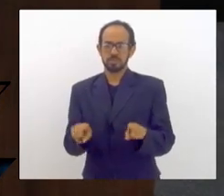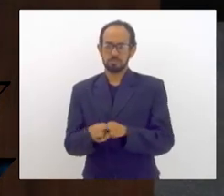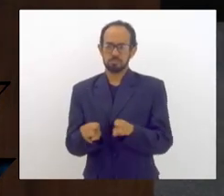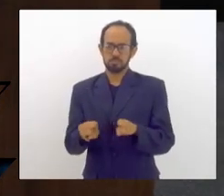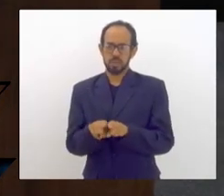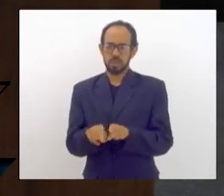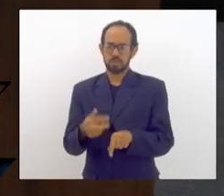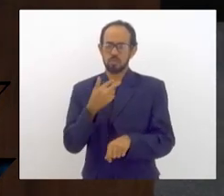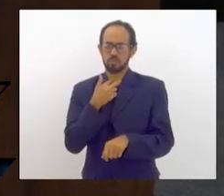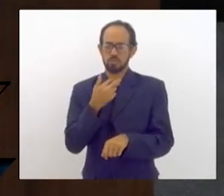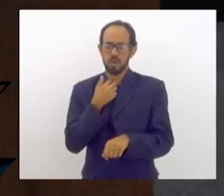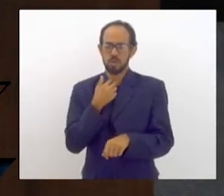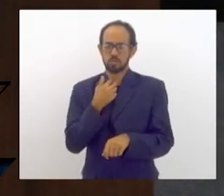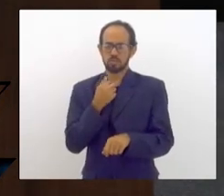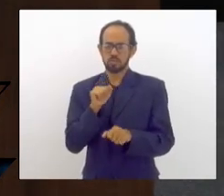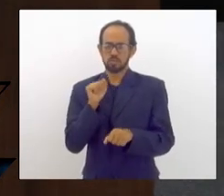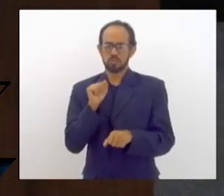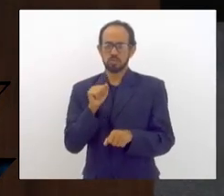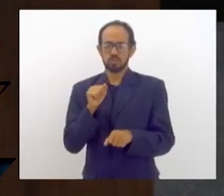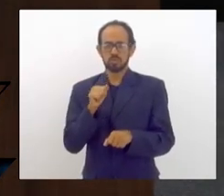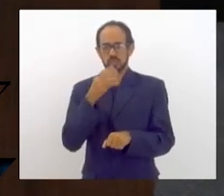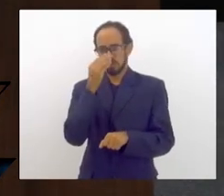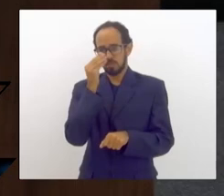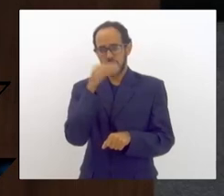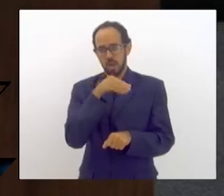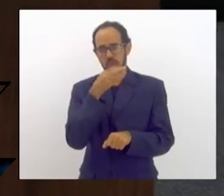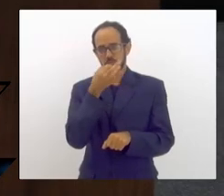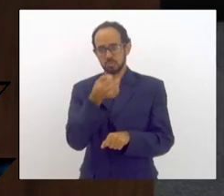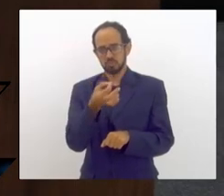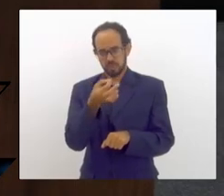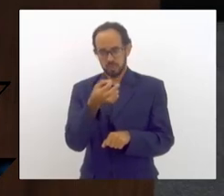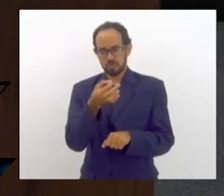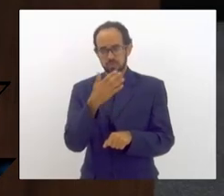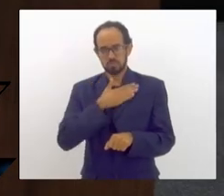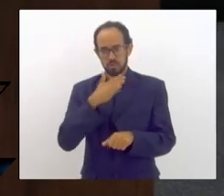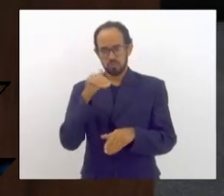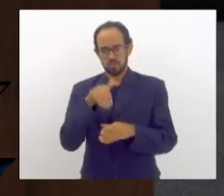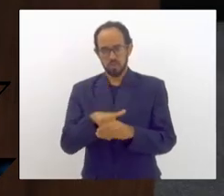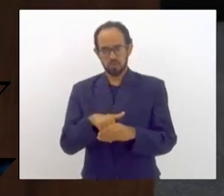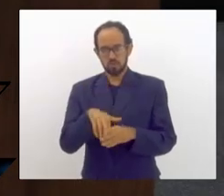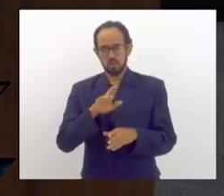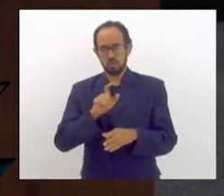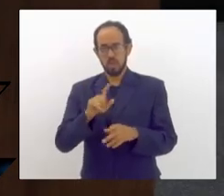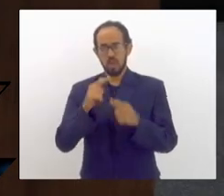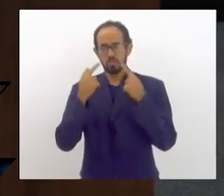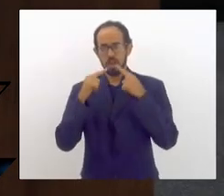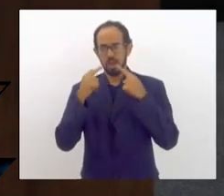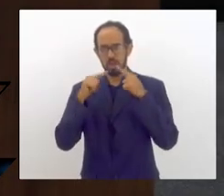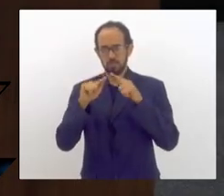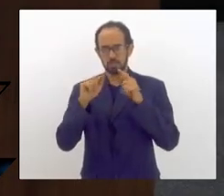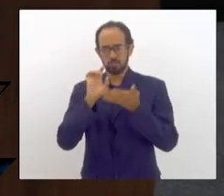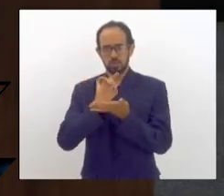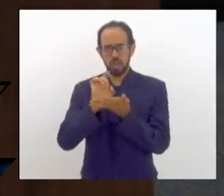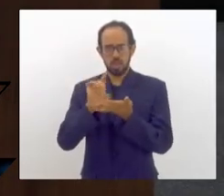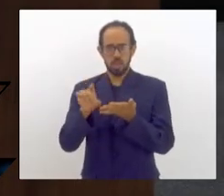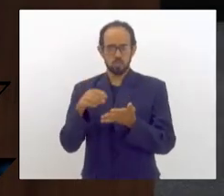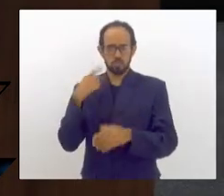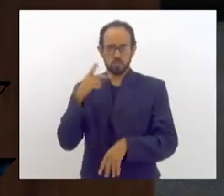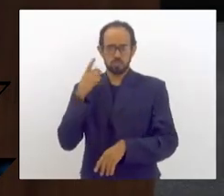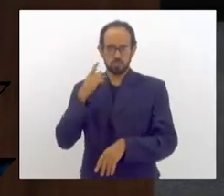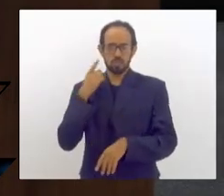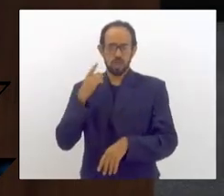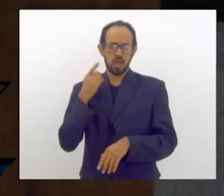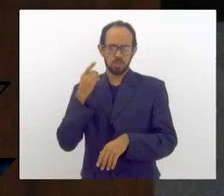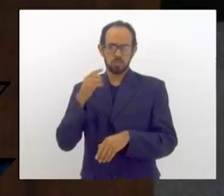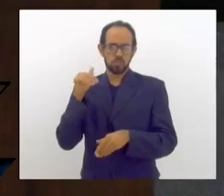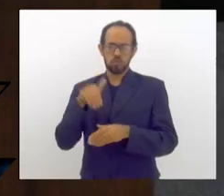meu voto perante a tantas falas. E aí não é uma crítica à forma como cada deputado ou deputada votaram.